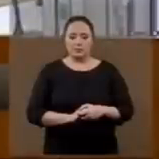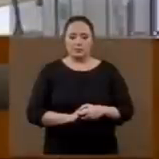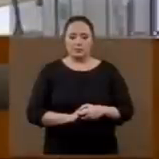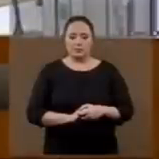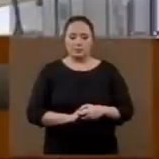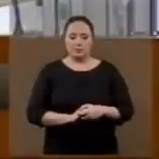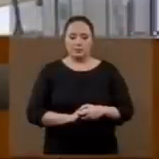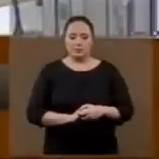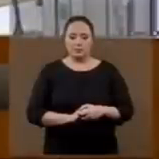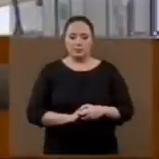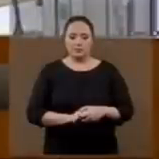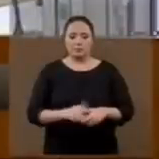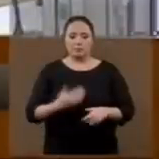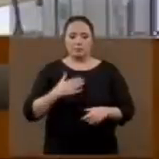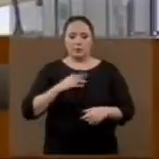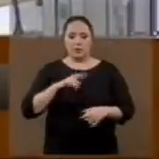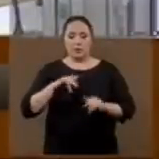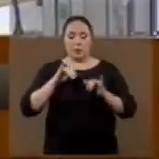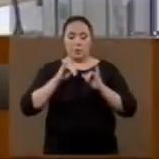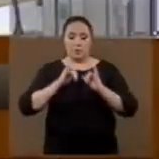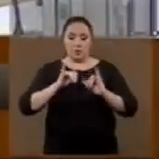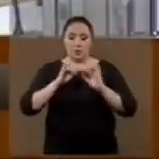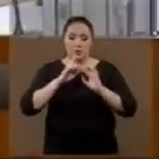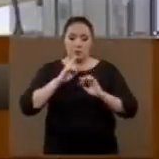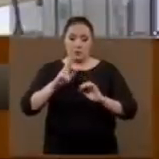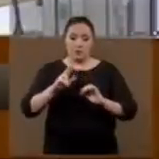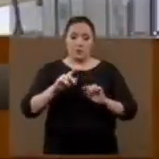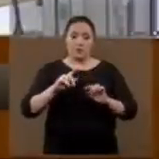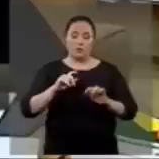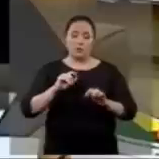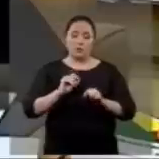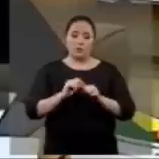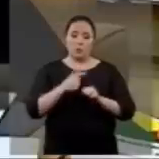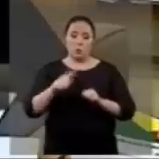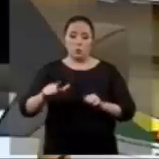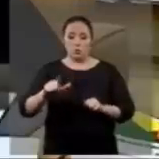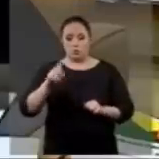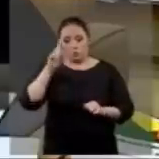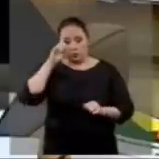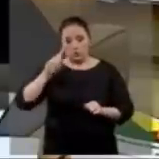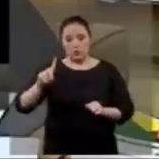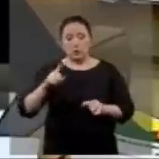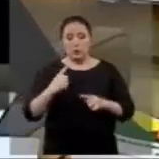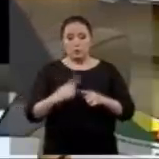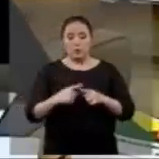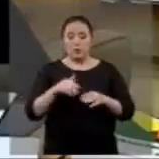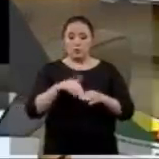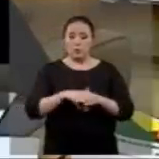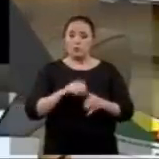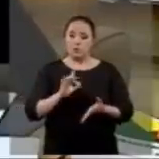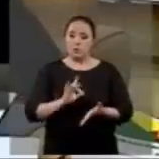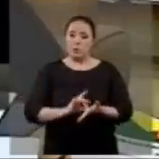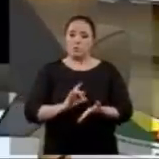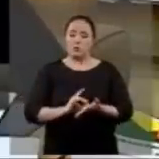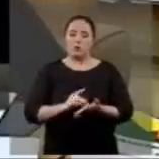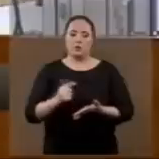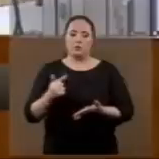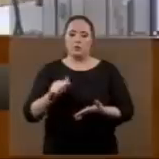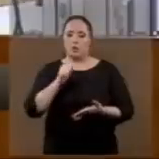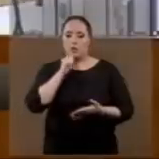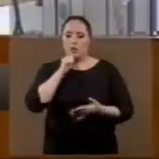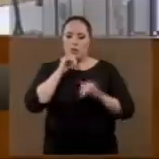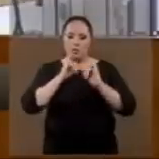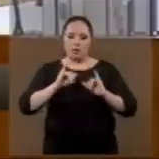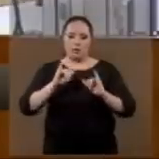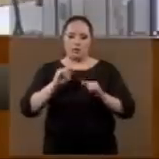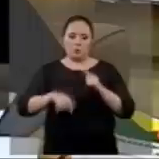não proclamar agora e construirmos a proclamação. A mim me parece. Porque os votos realmente não levam a nenhuma